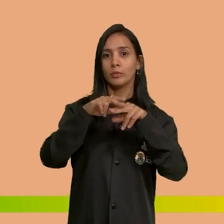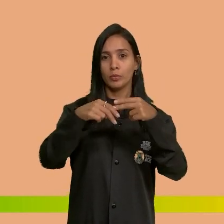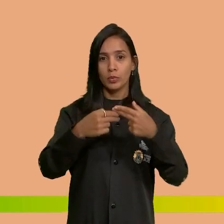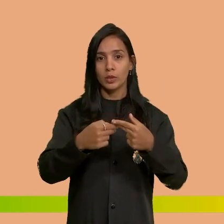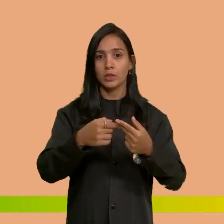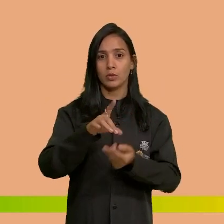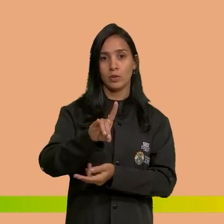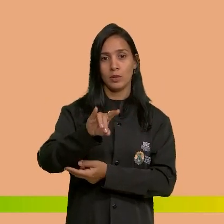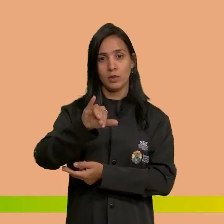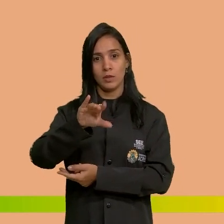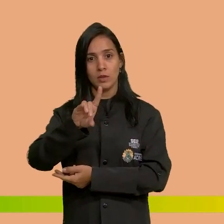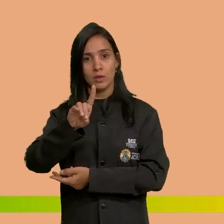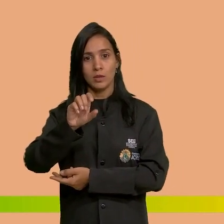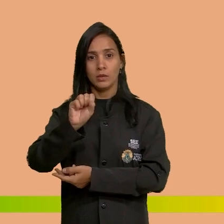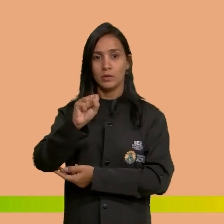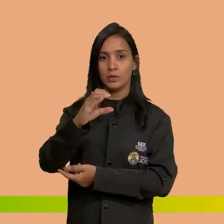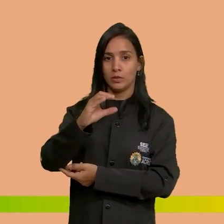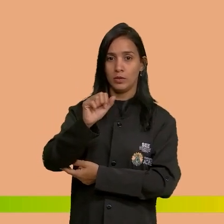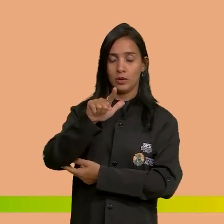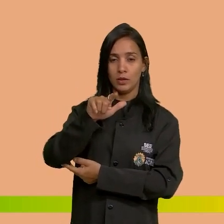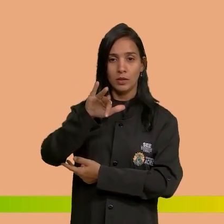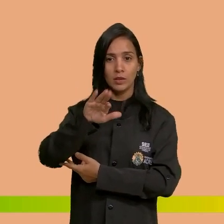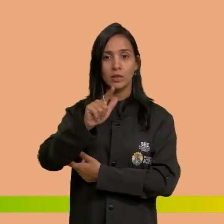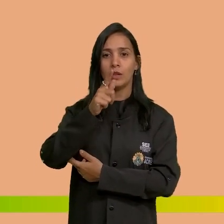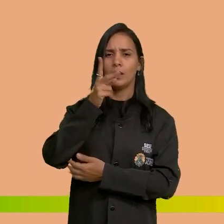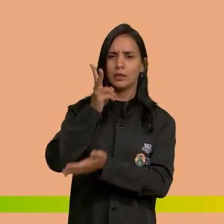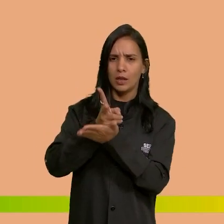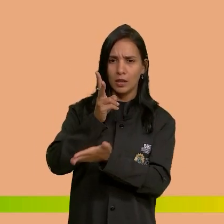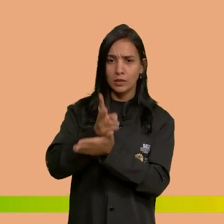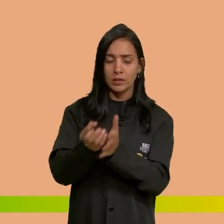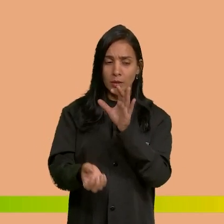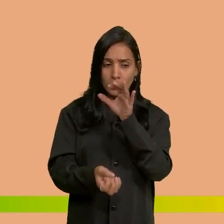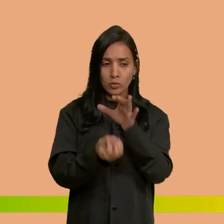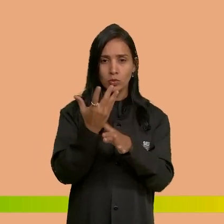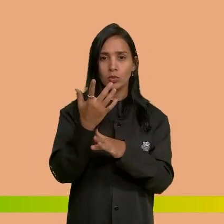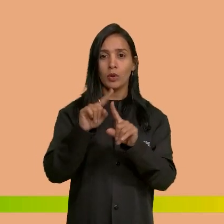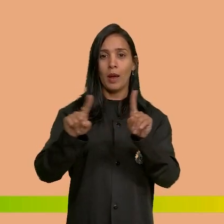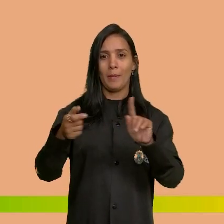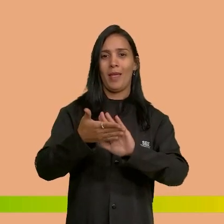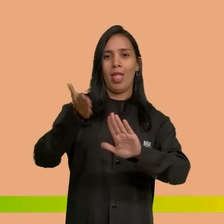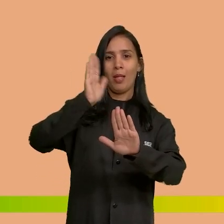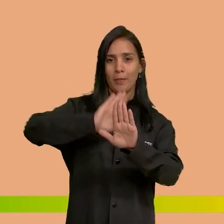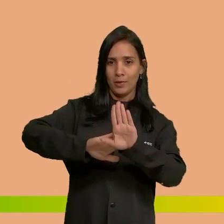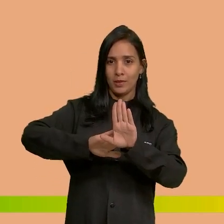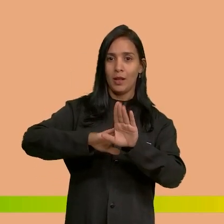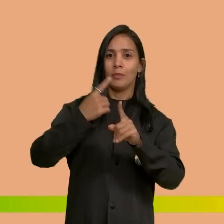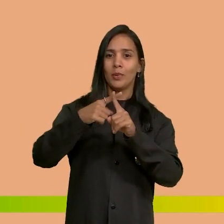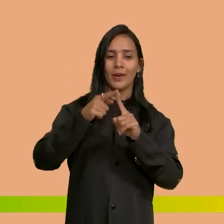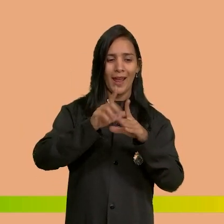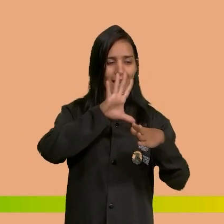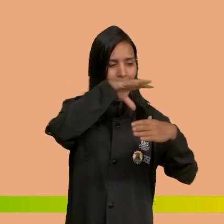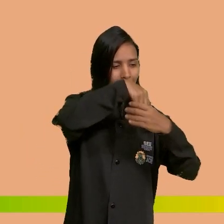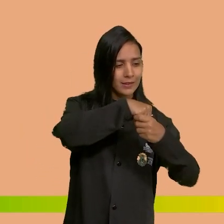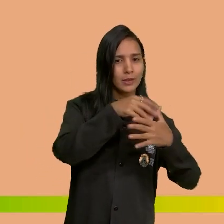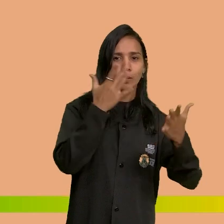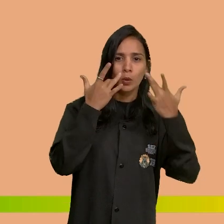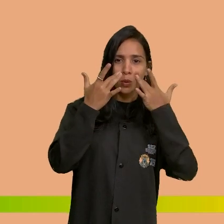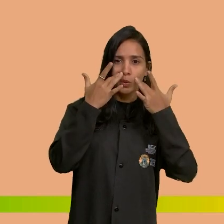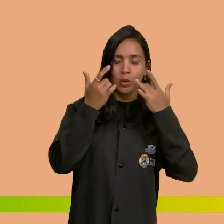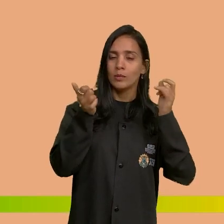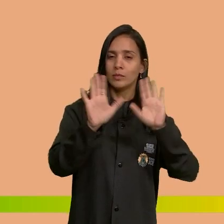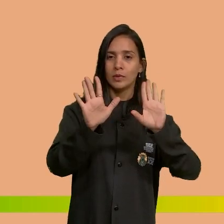de forma ali através das ações. Elas não vão aparecer dentro do diálogo, e sim através